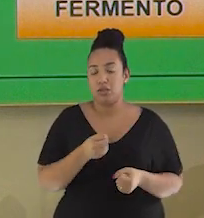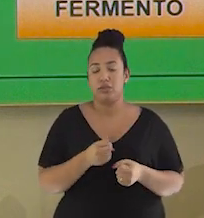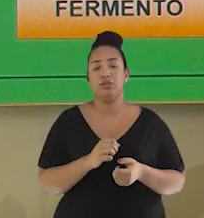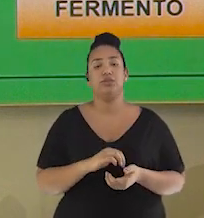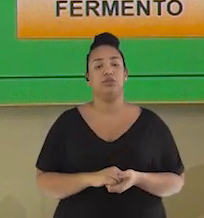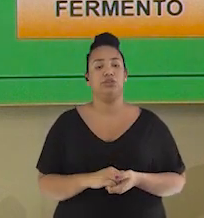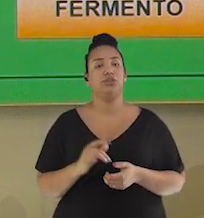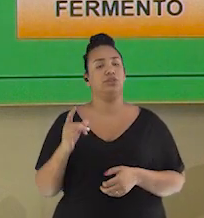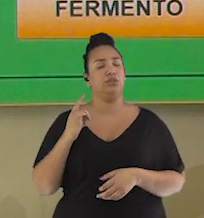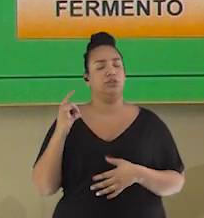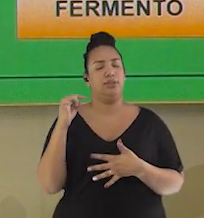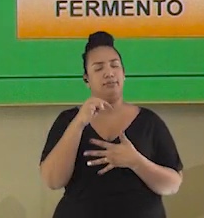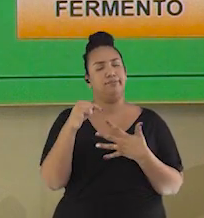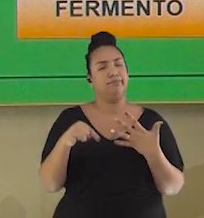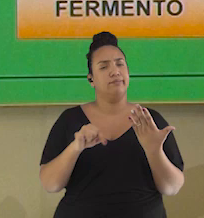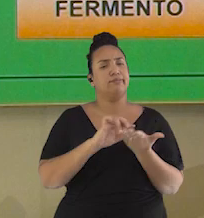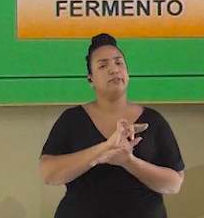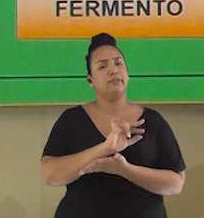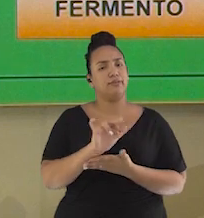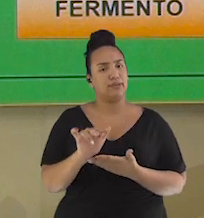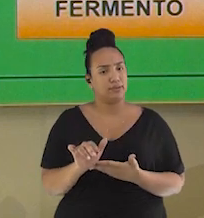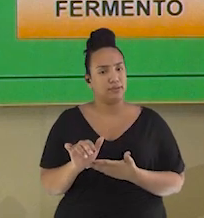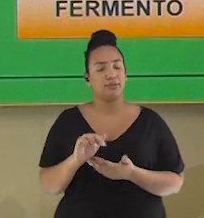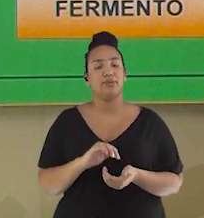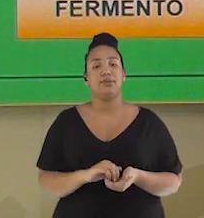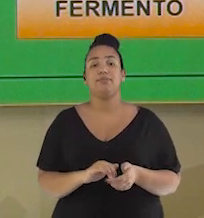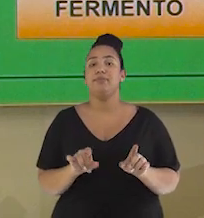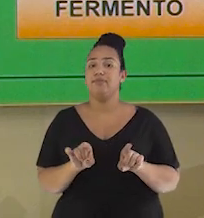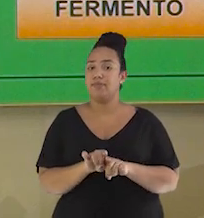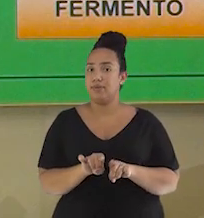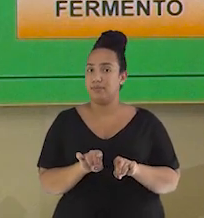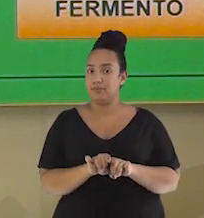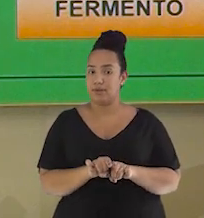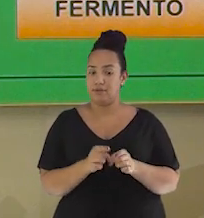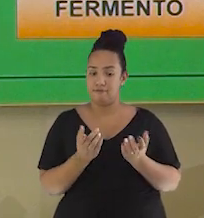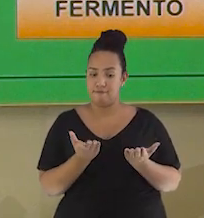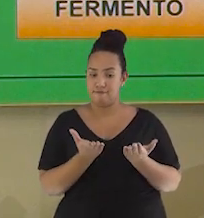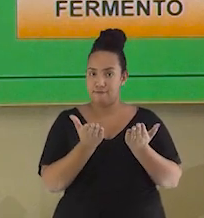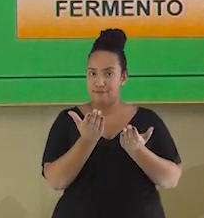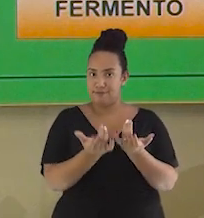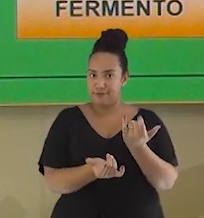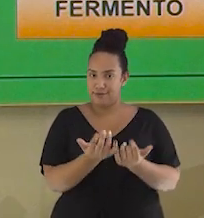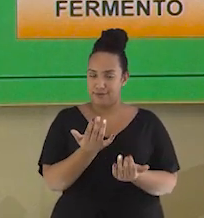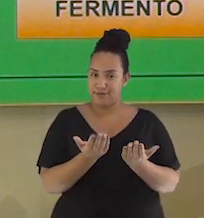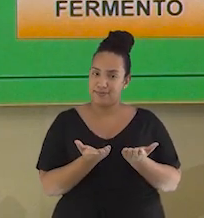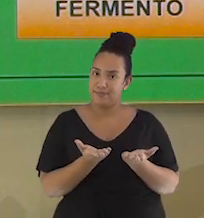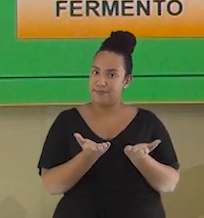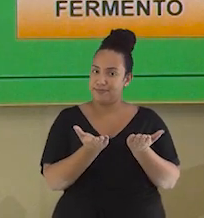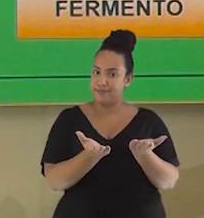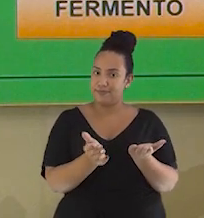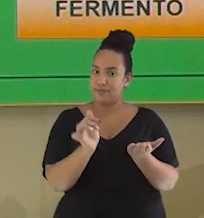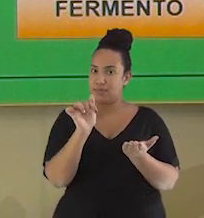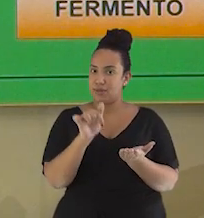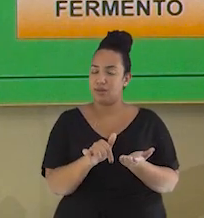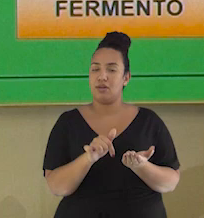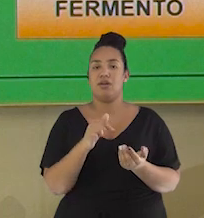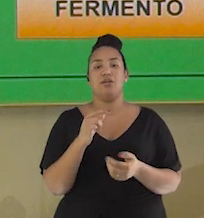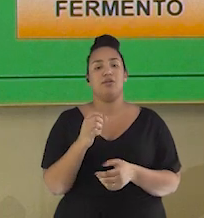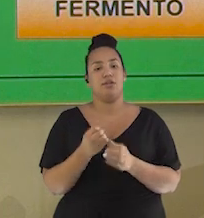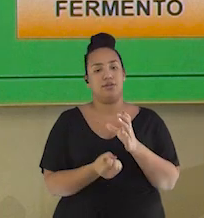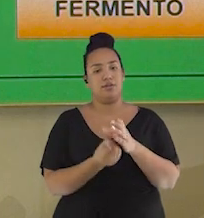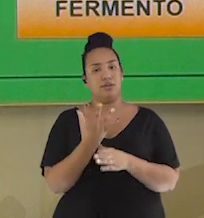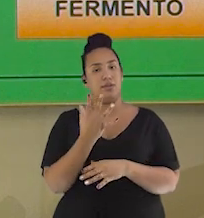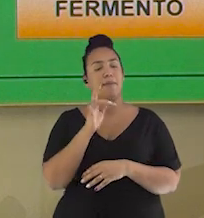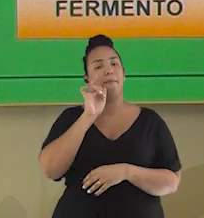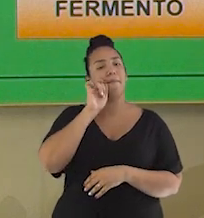manteiga e dentre outros. E também levamos ao forno para assim tenhamos a formação de bolo